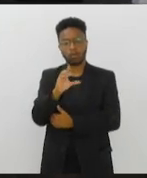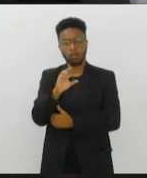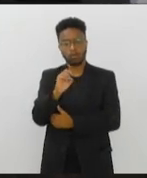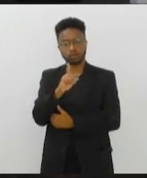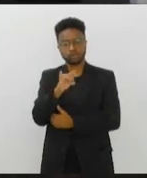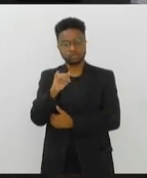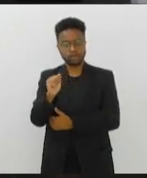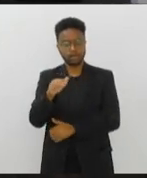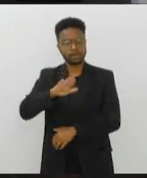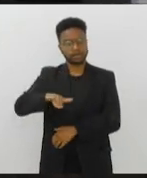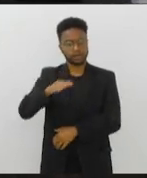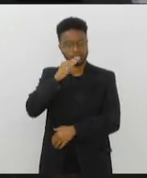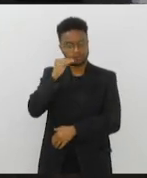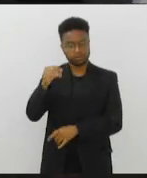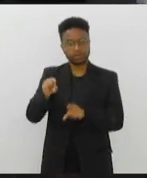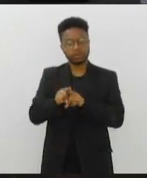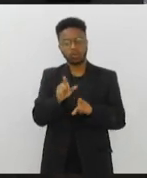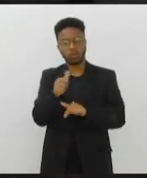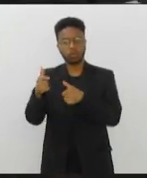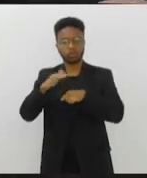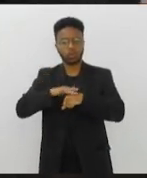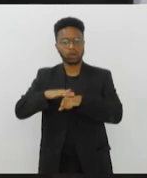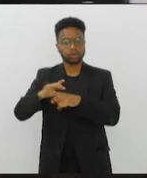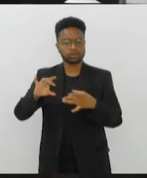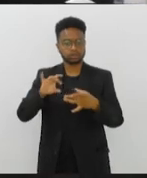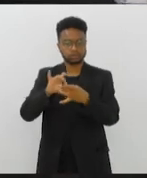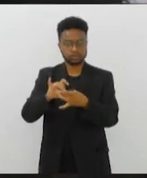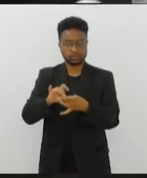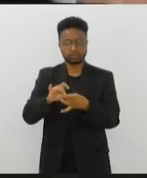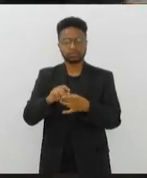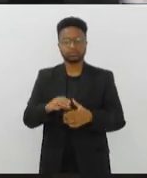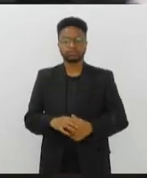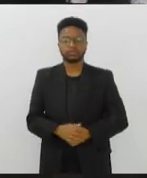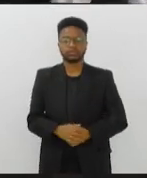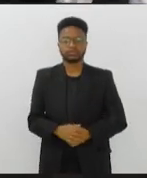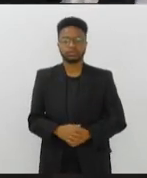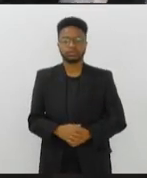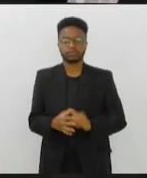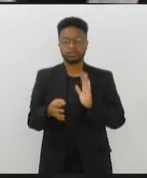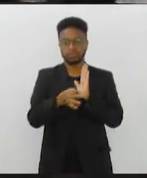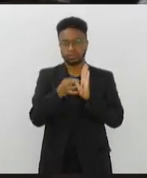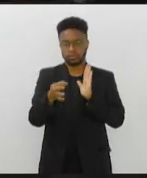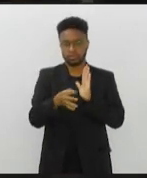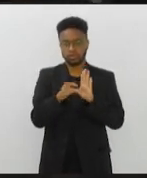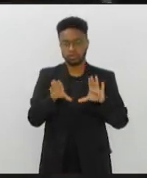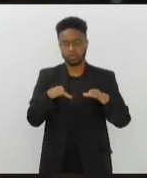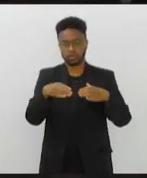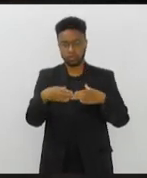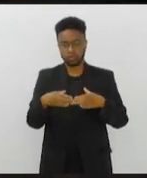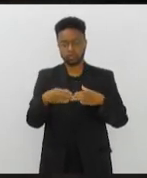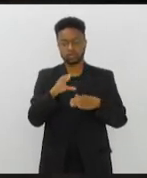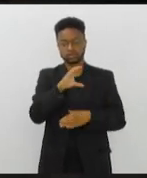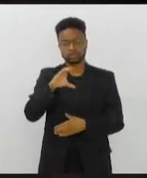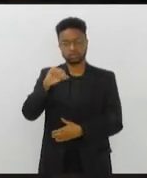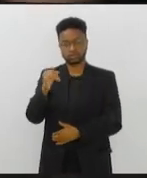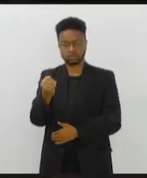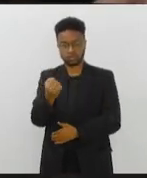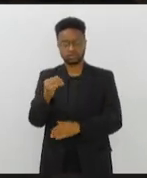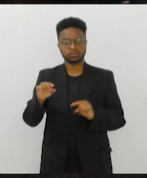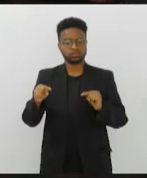enfermidades correlacionadas, PRONIEC, na forma que menciona. Pareceres das comissões Constituição e Justiça